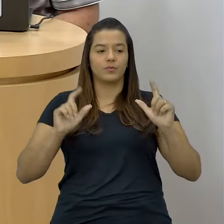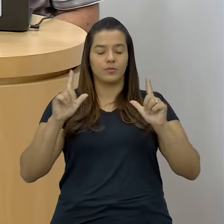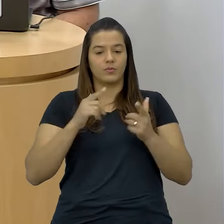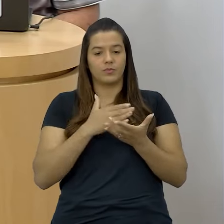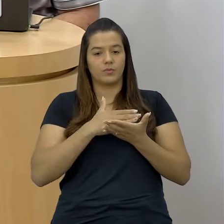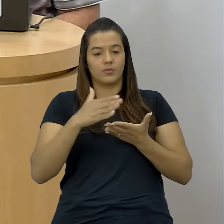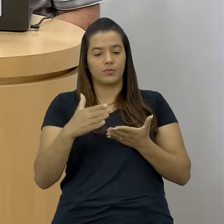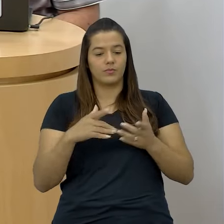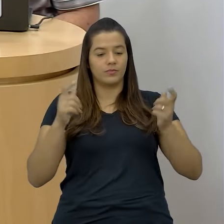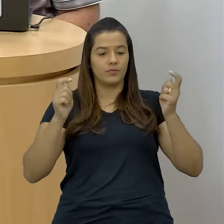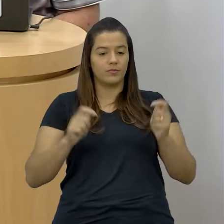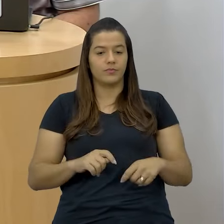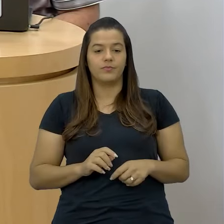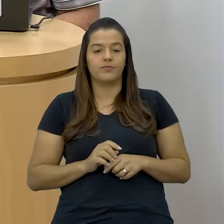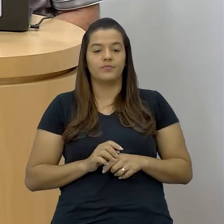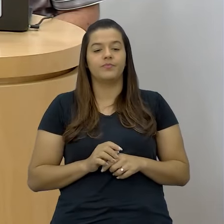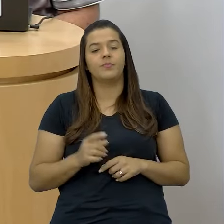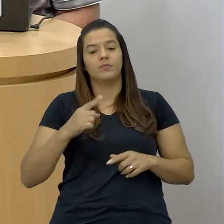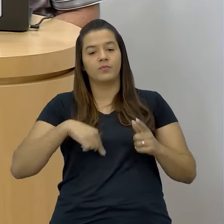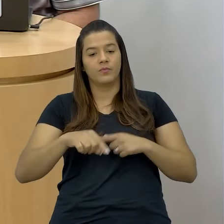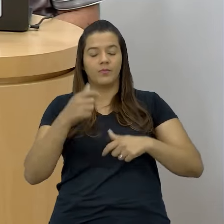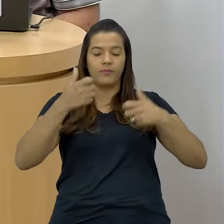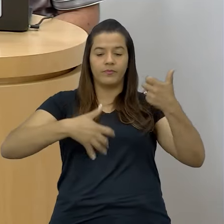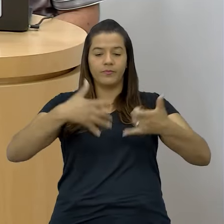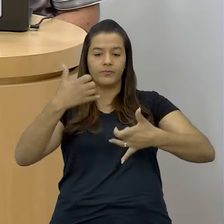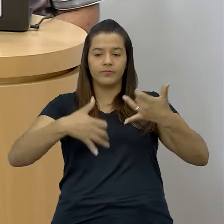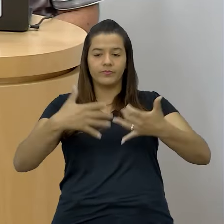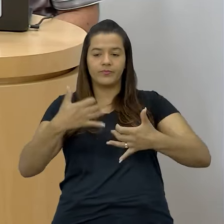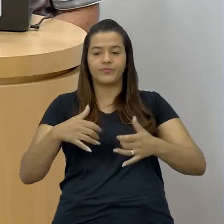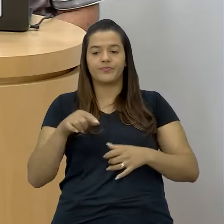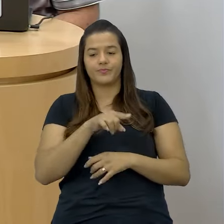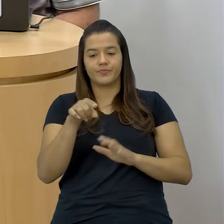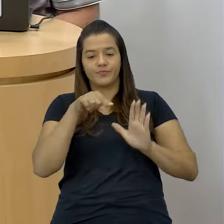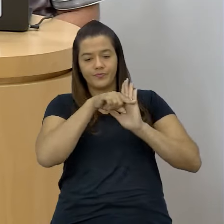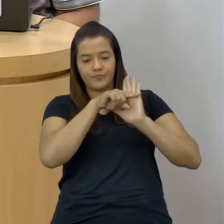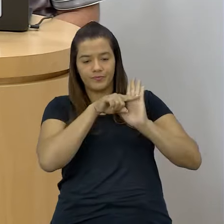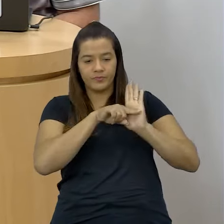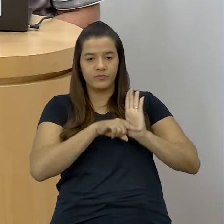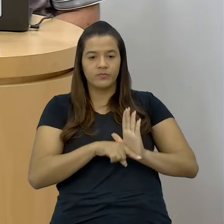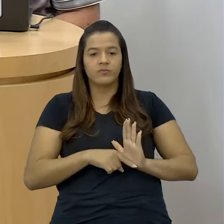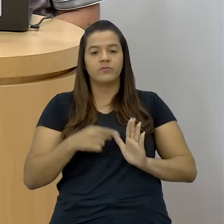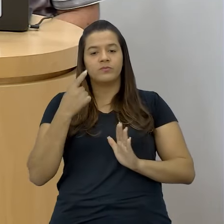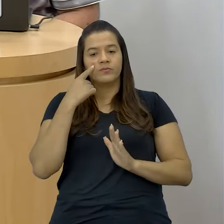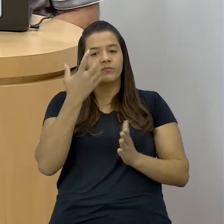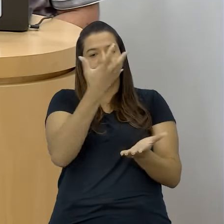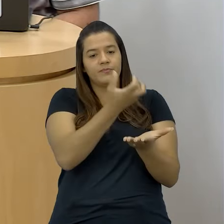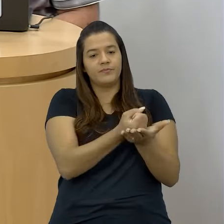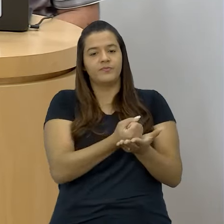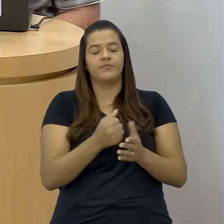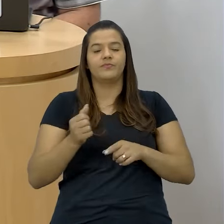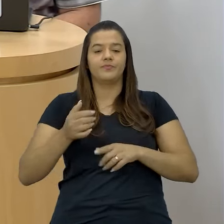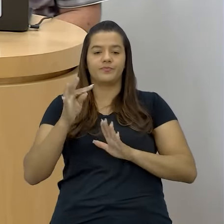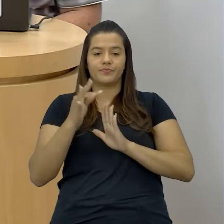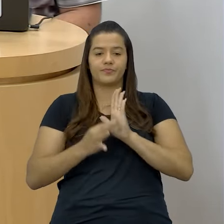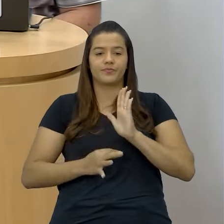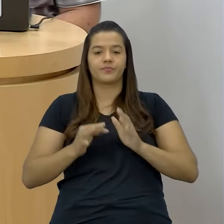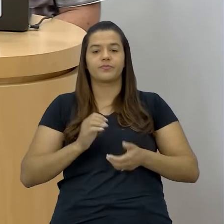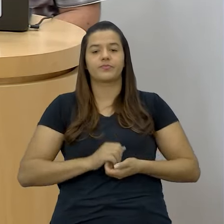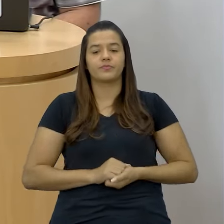né? Então, a gente vai falando e vocês vão pesquisando aí, baixando o texto. Acredito